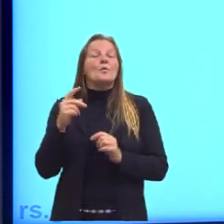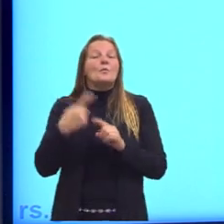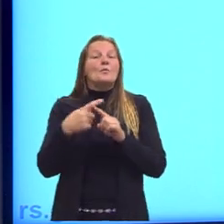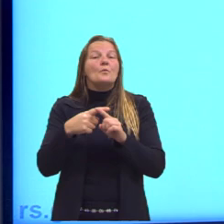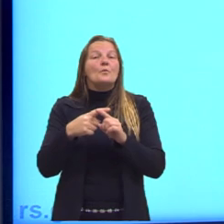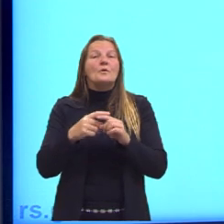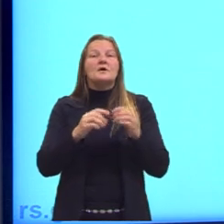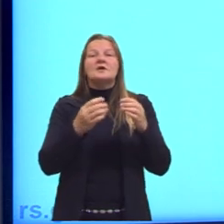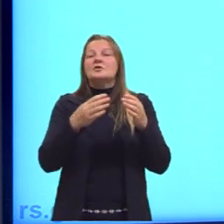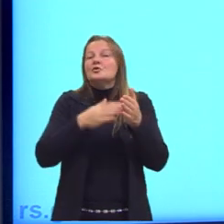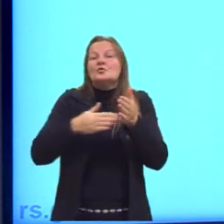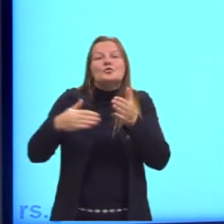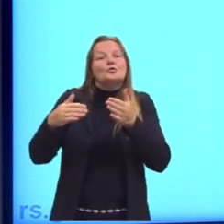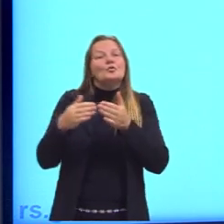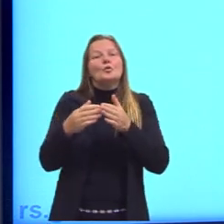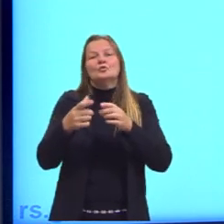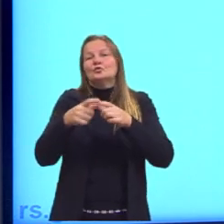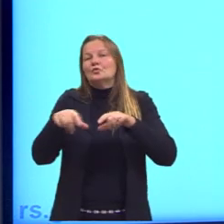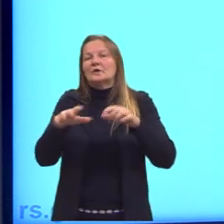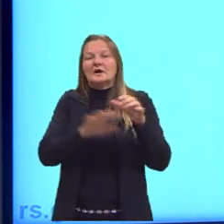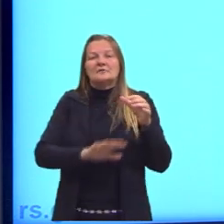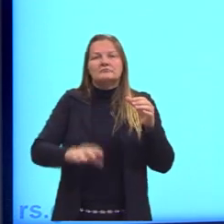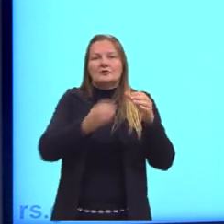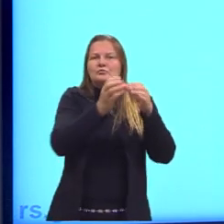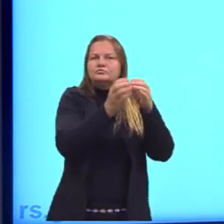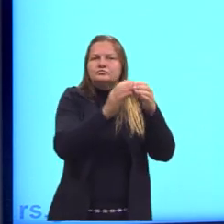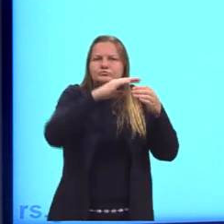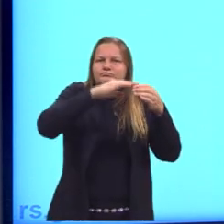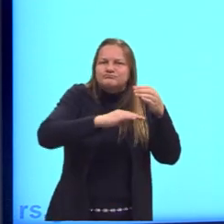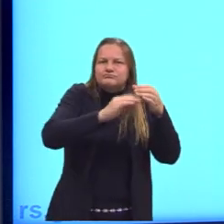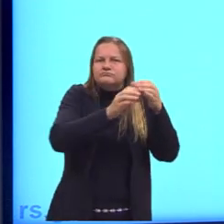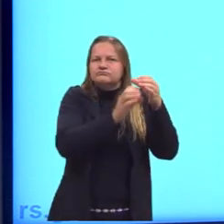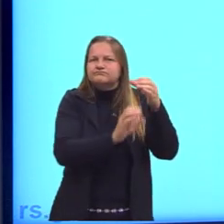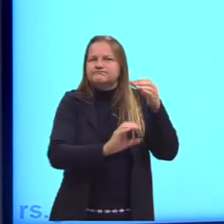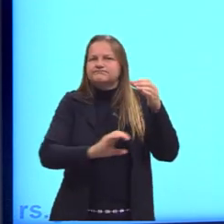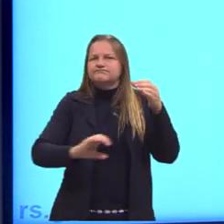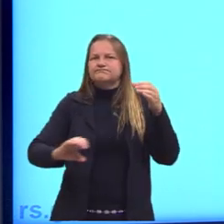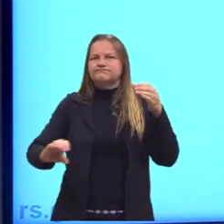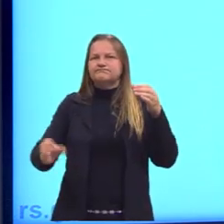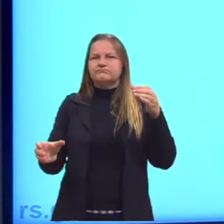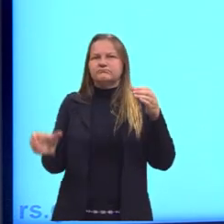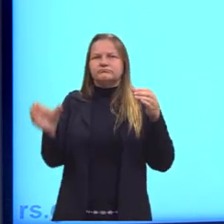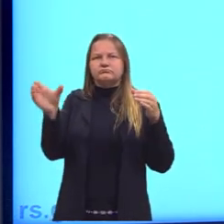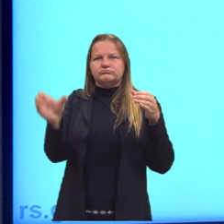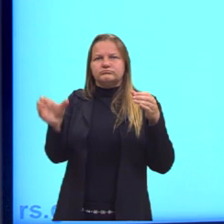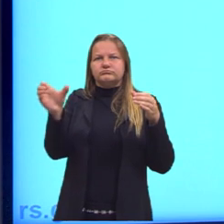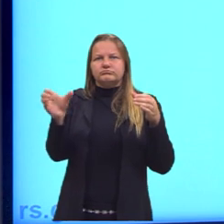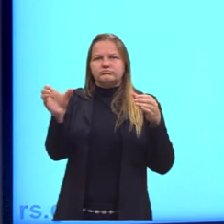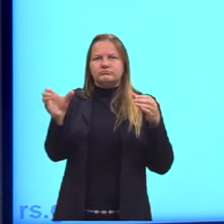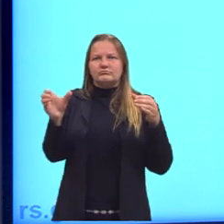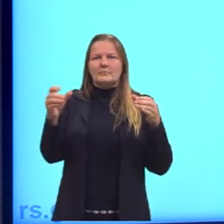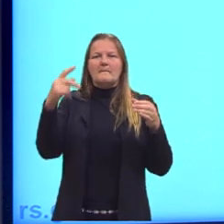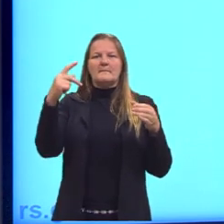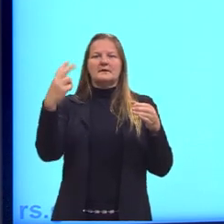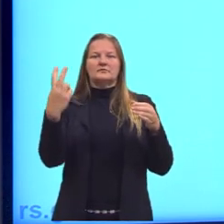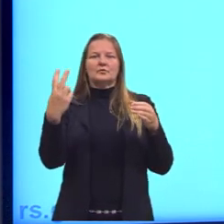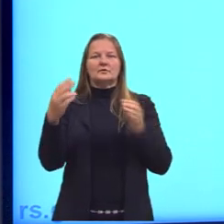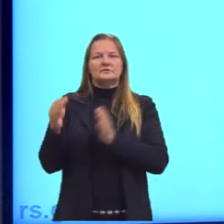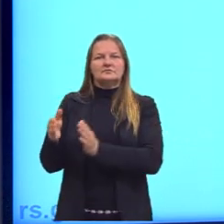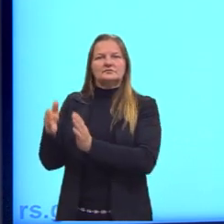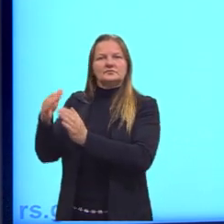transmite a todos os lugares né dentro desse líquido então ela vai chegar até aqui essa pressão P2